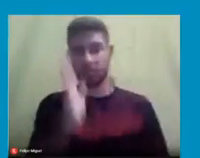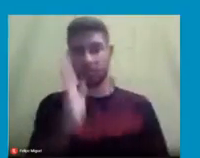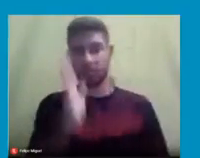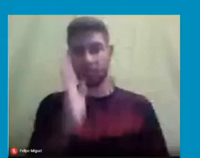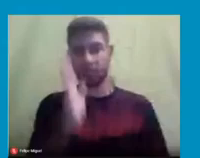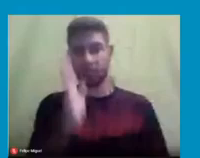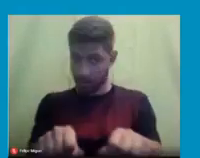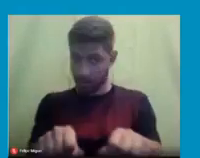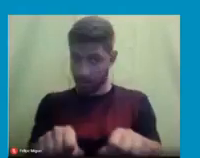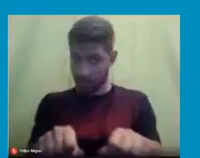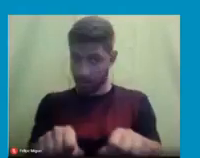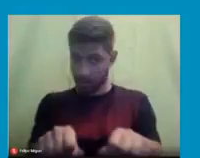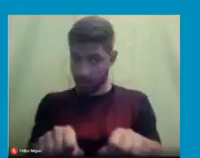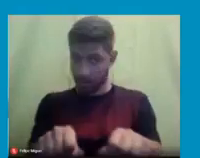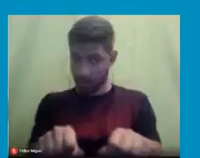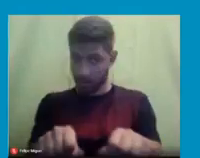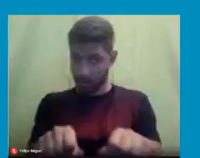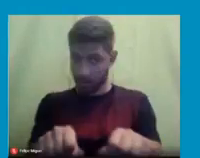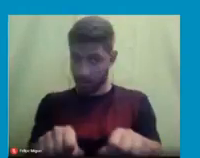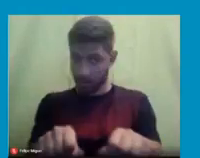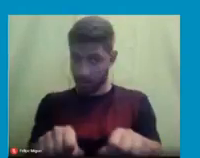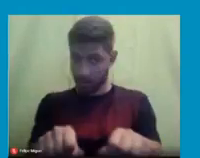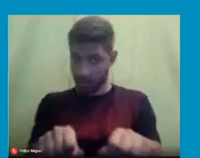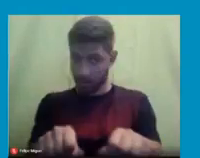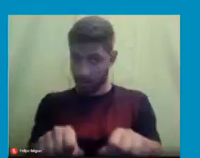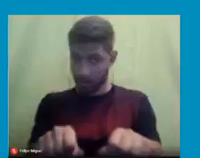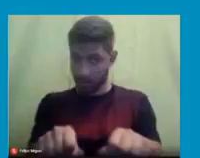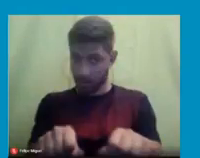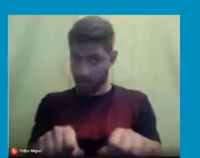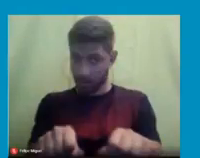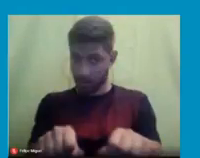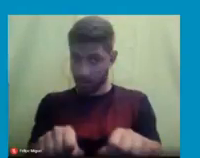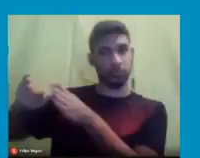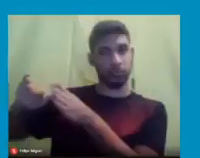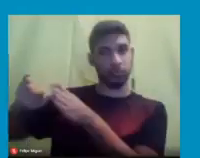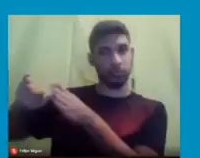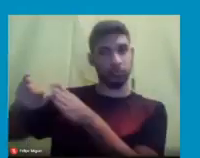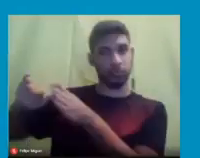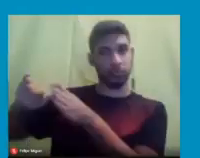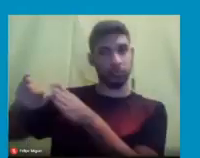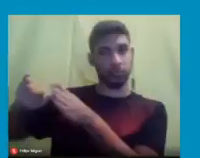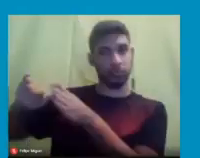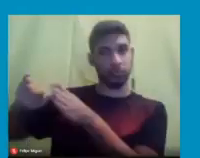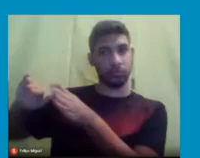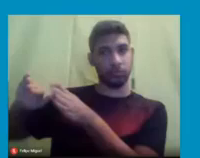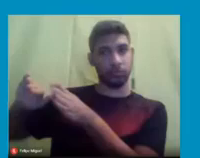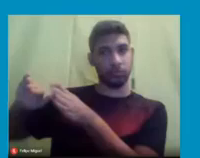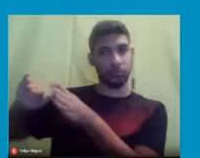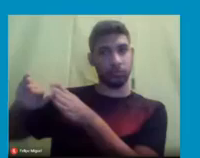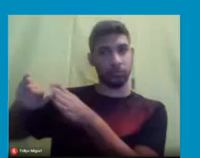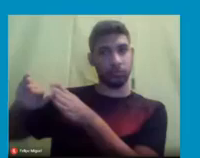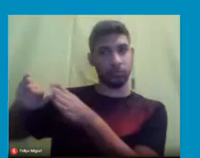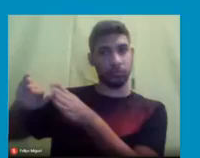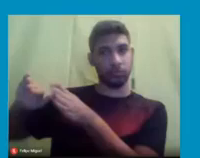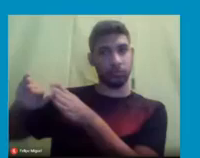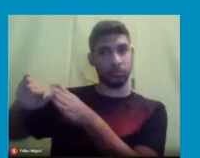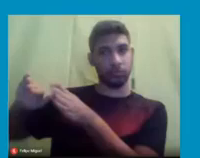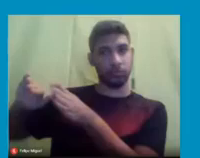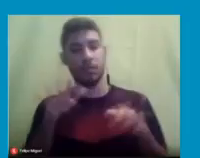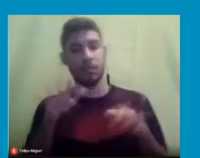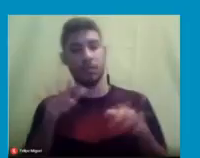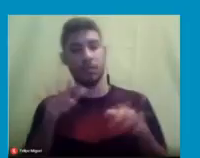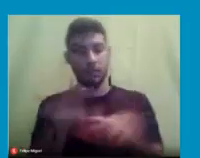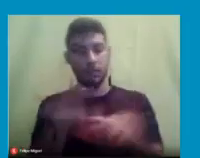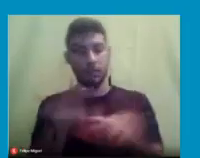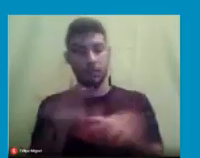né, pelos brancos, os negros ficou fora do mercado de trabalho, vem a abolição. Isso é uma coisa muito debatida no movimento negro, a gente fala